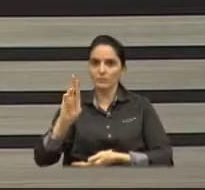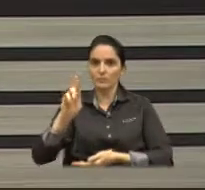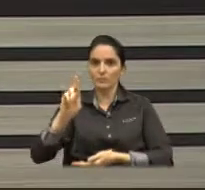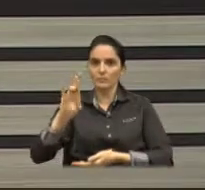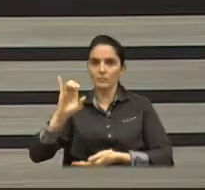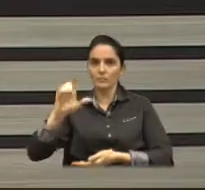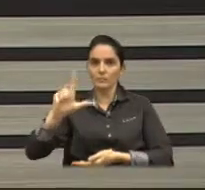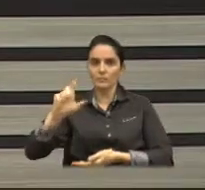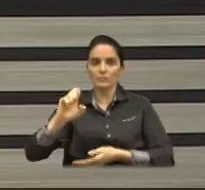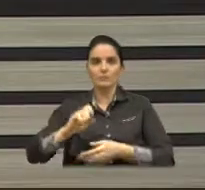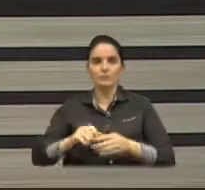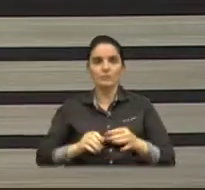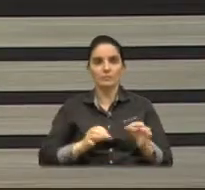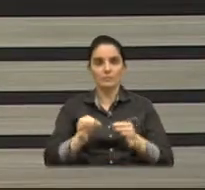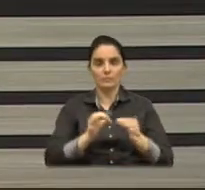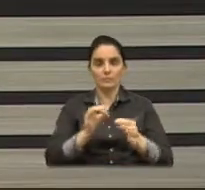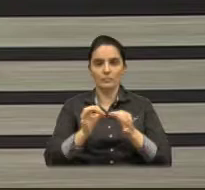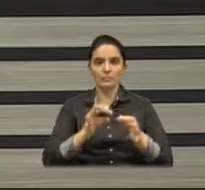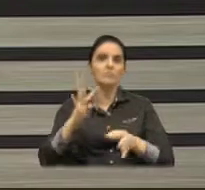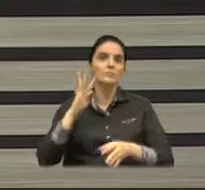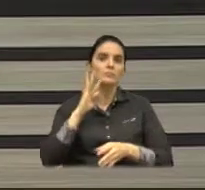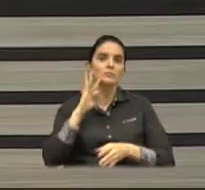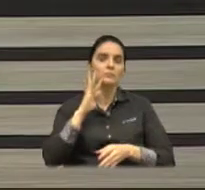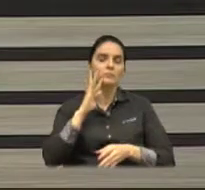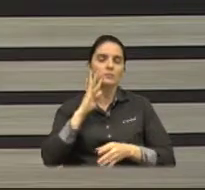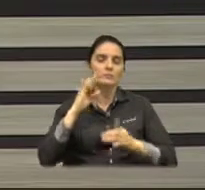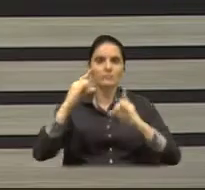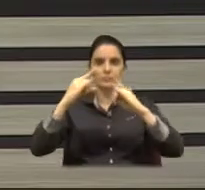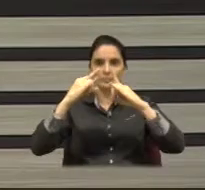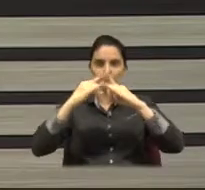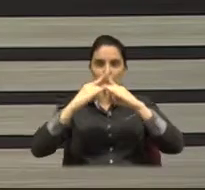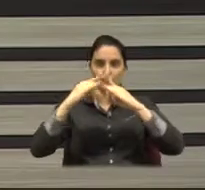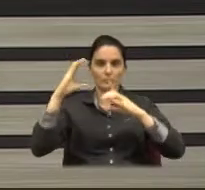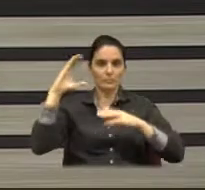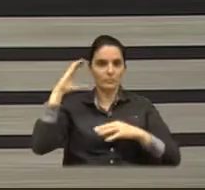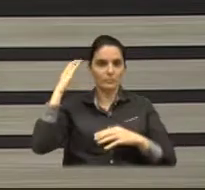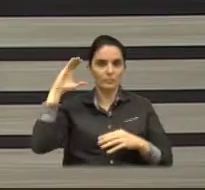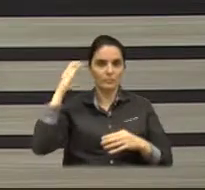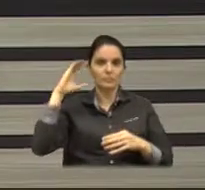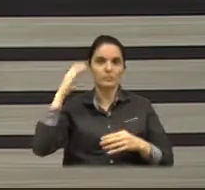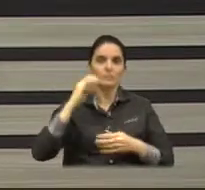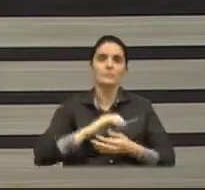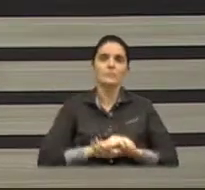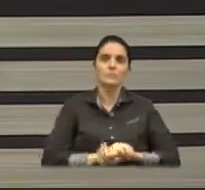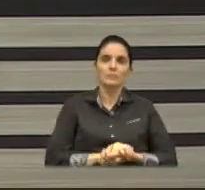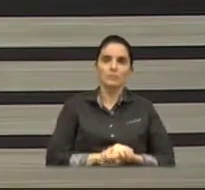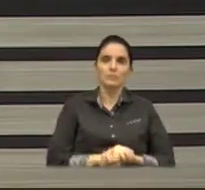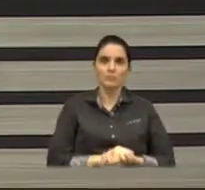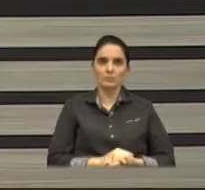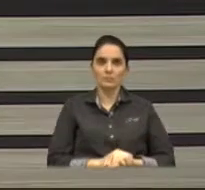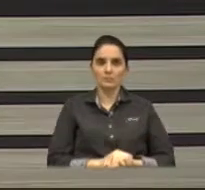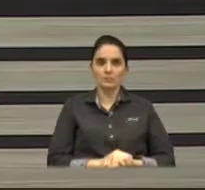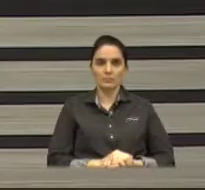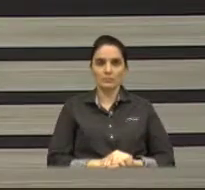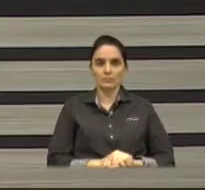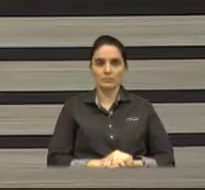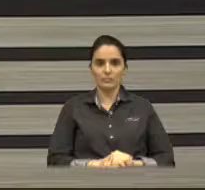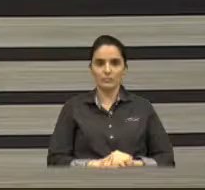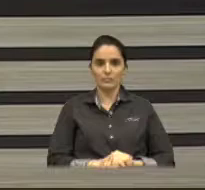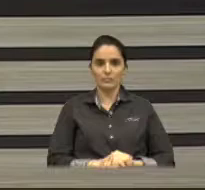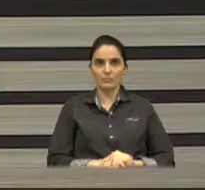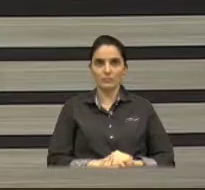projeto finalista da quarta-feira de ciências das escolas estaduais. Pediu para discutir a vereadora Érica